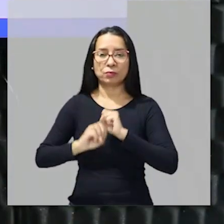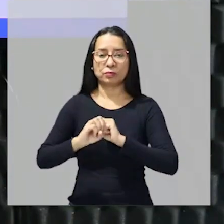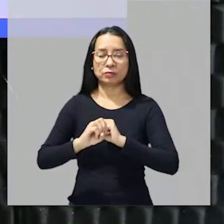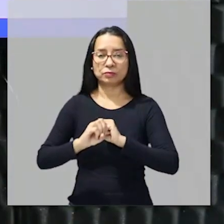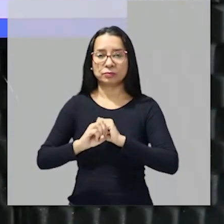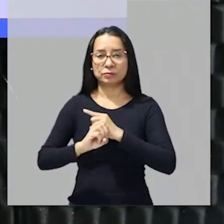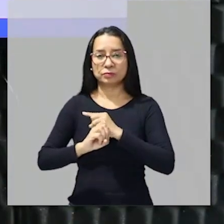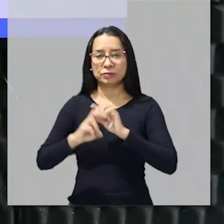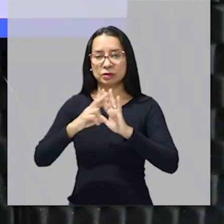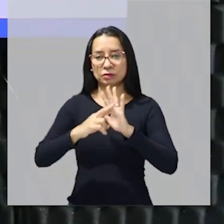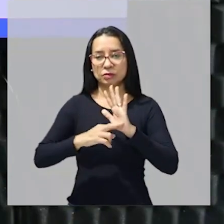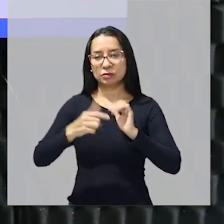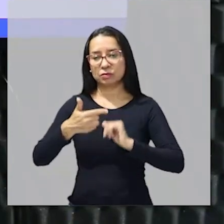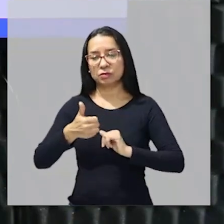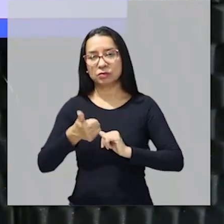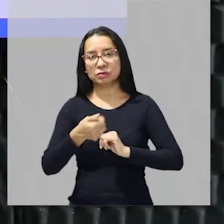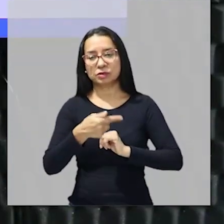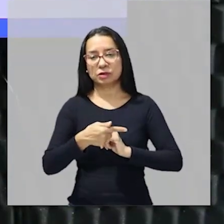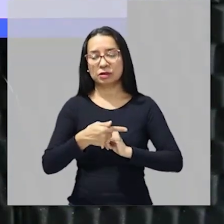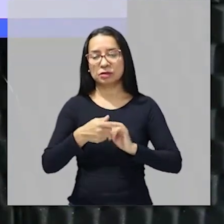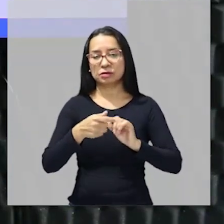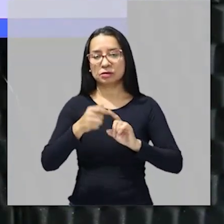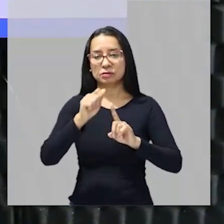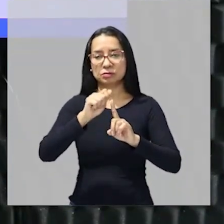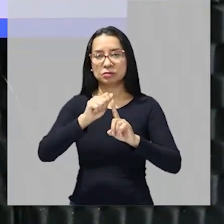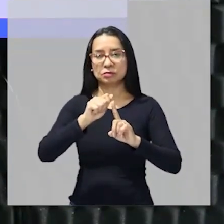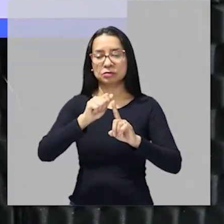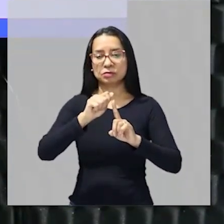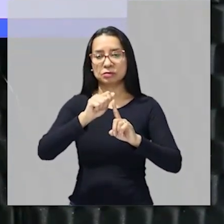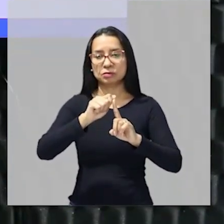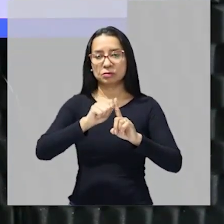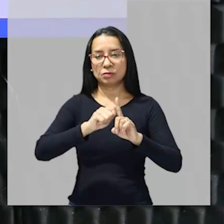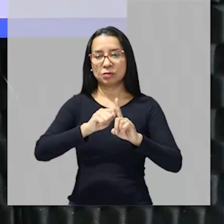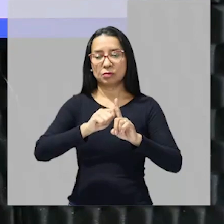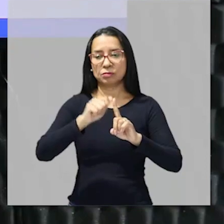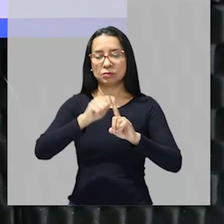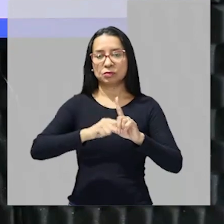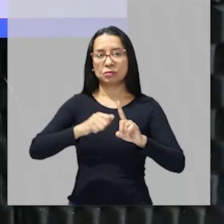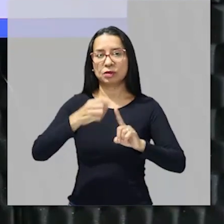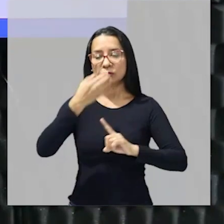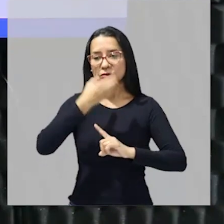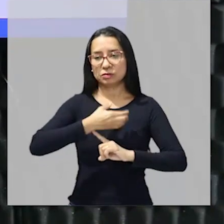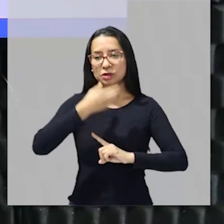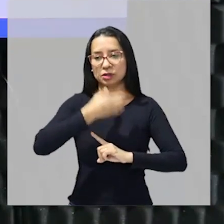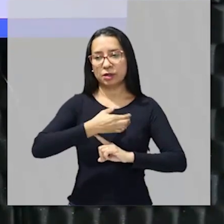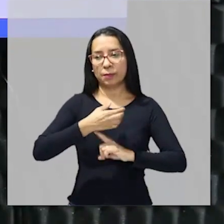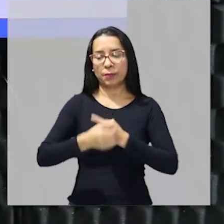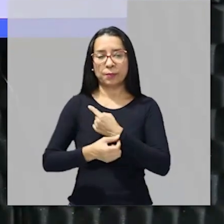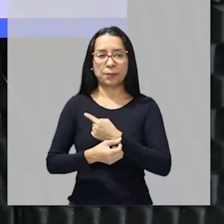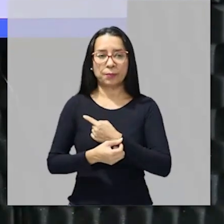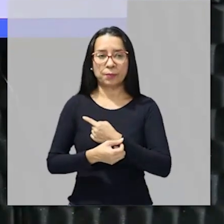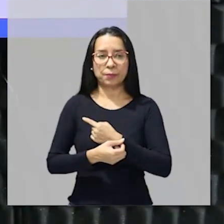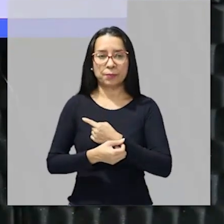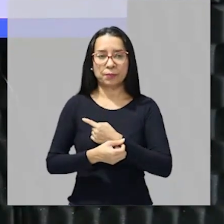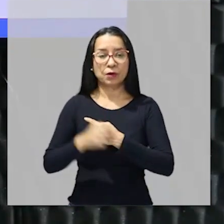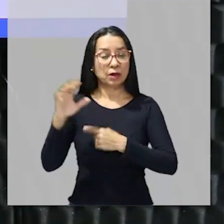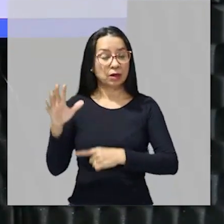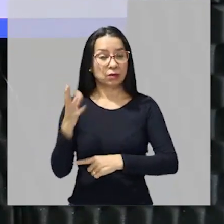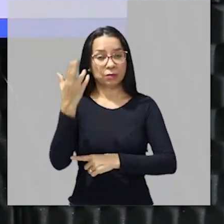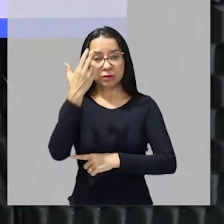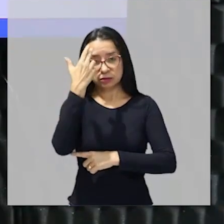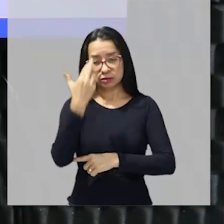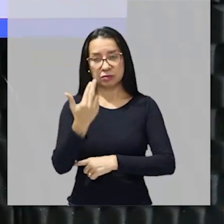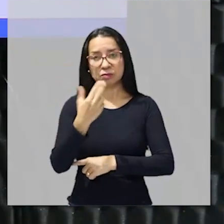de dezembro de 1948, foi um acontecimento histórico de grande relevância. E de certo, você está